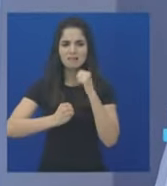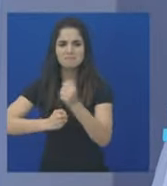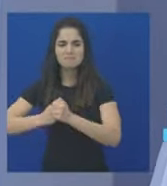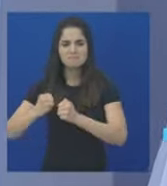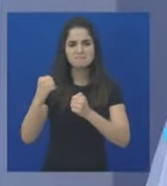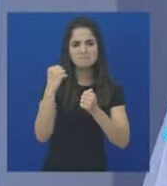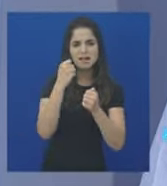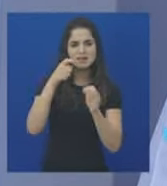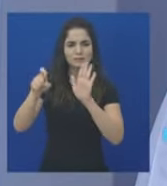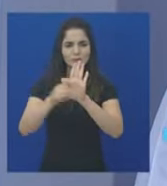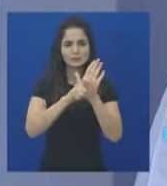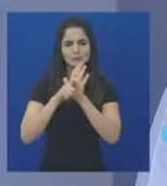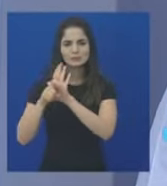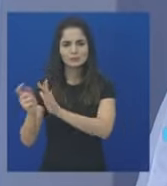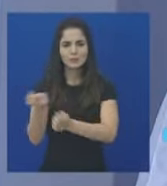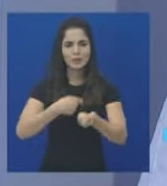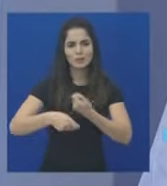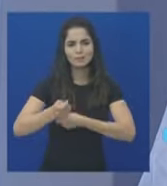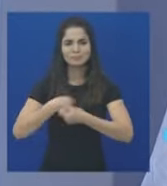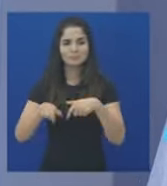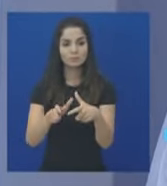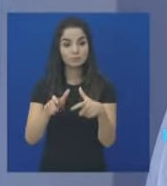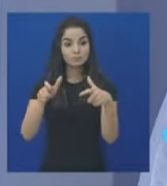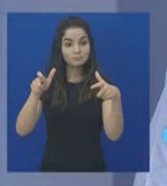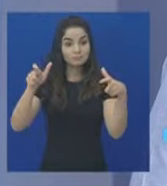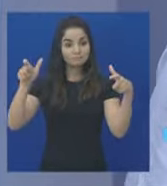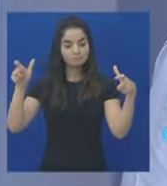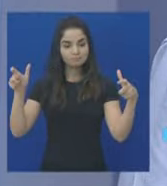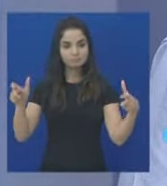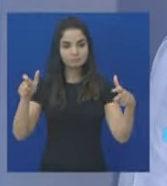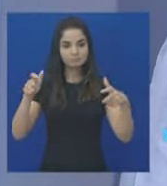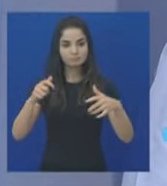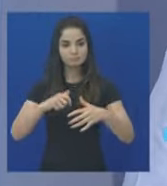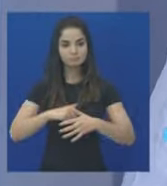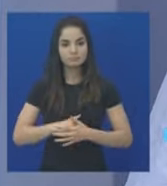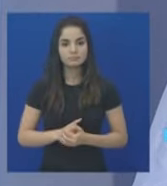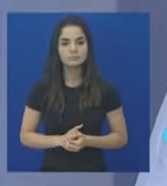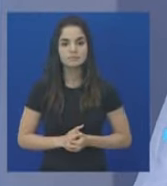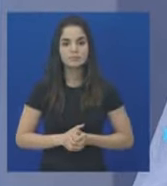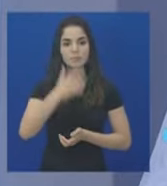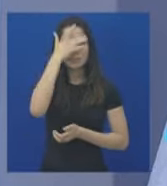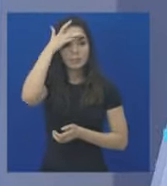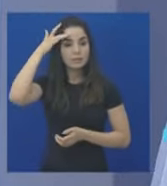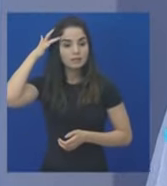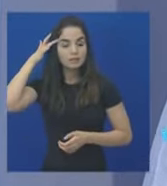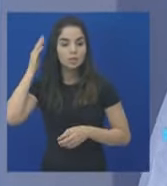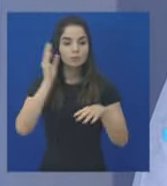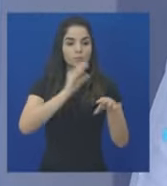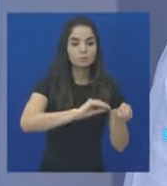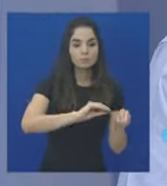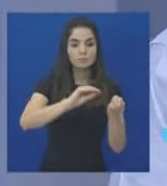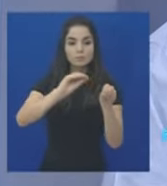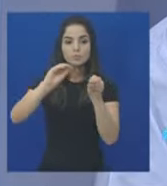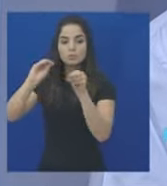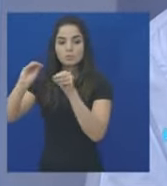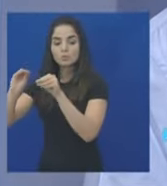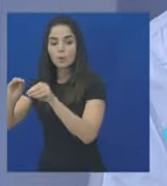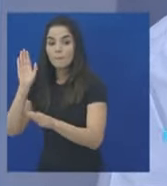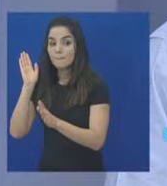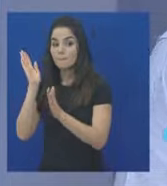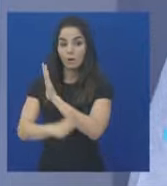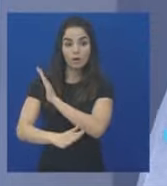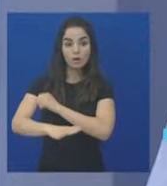drogas na nossa região cresceu muito. As pessoas migraram do Rio de Janeiro